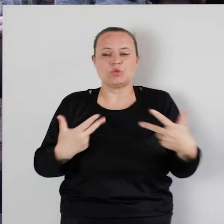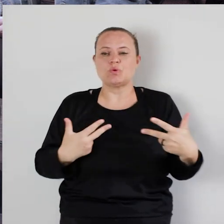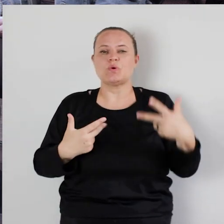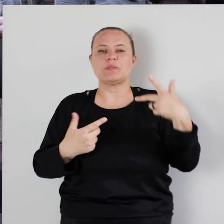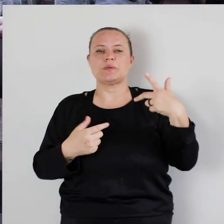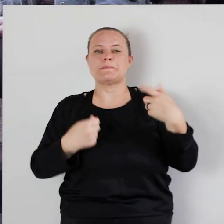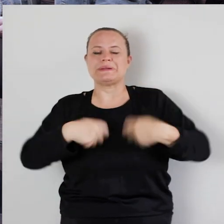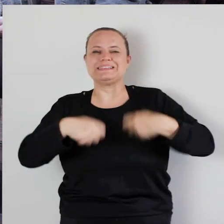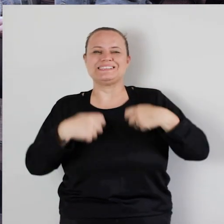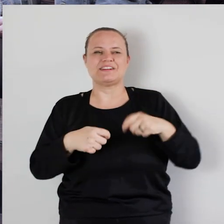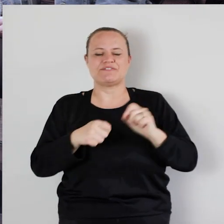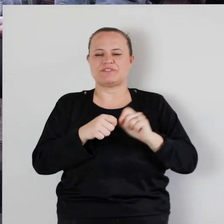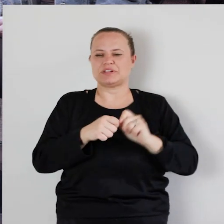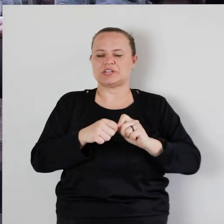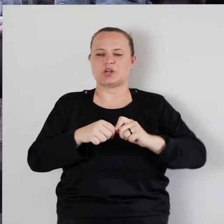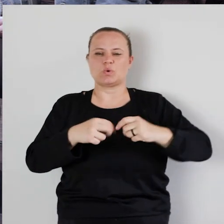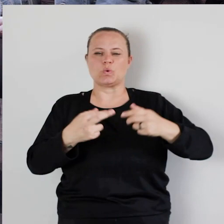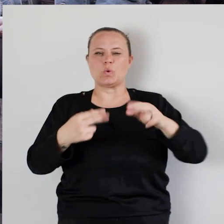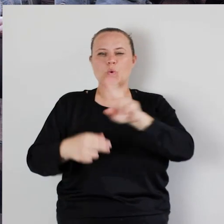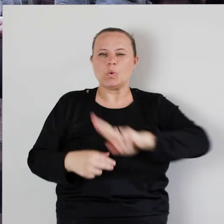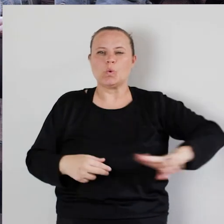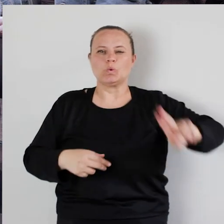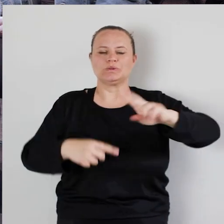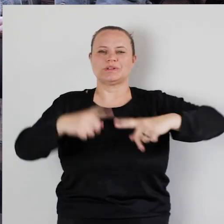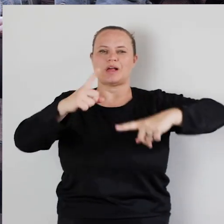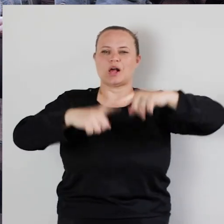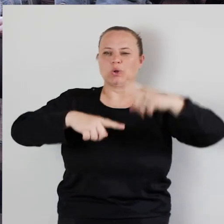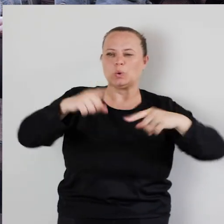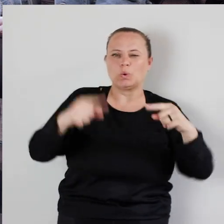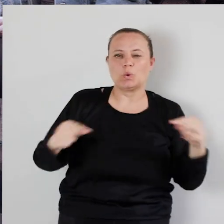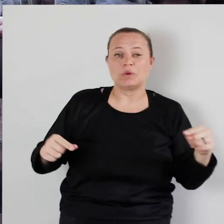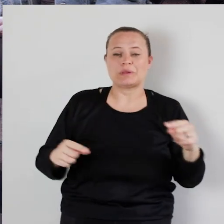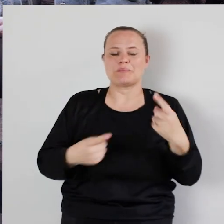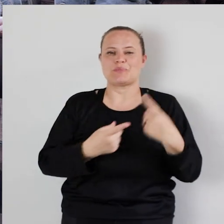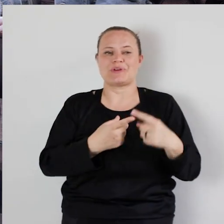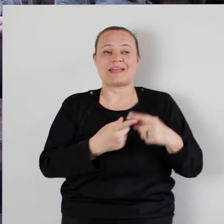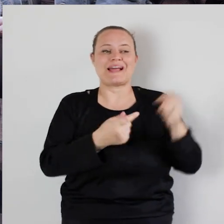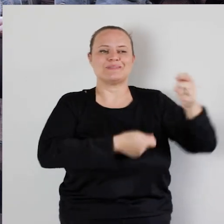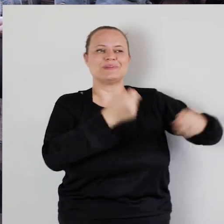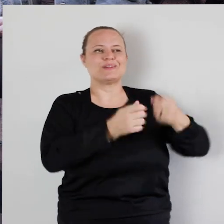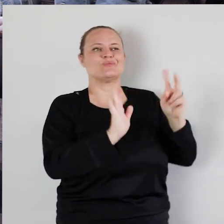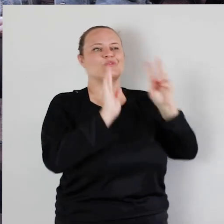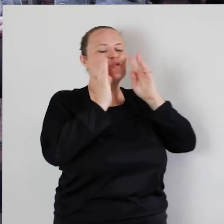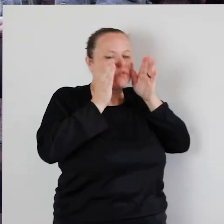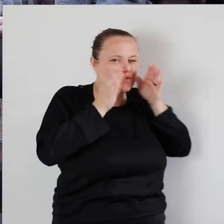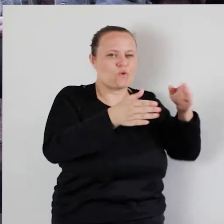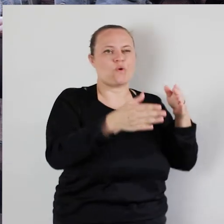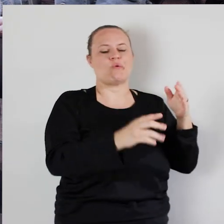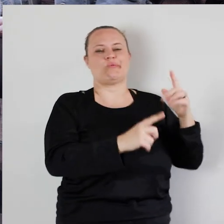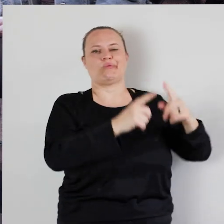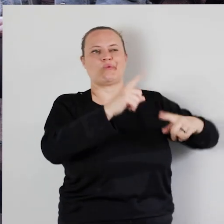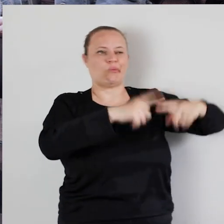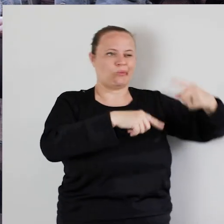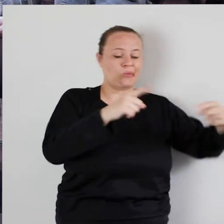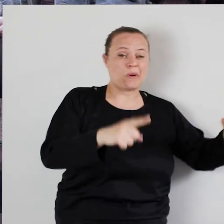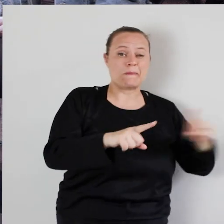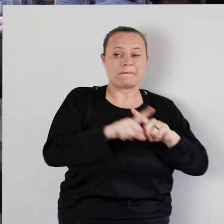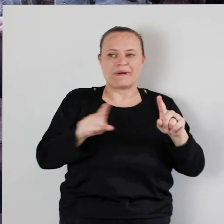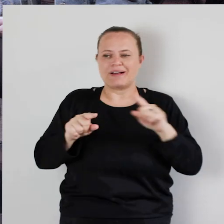de produzir algo que não tivesse uma preocupação de utilidade dentro de uma sociedade, que é fundamentalmente o que a administração